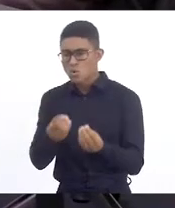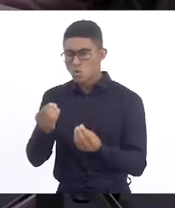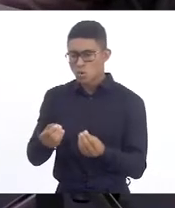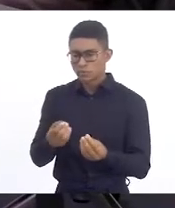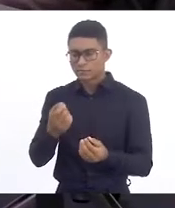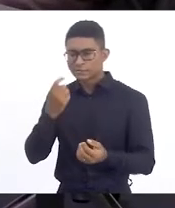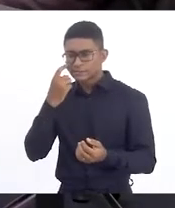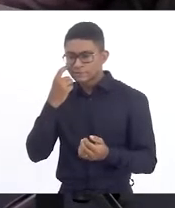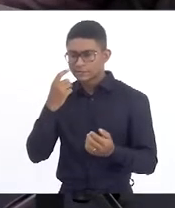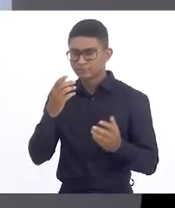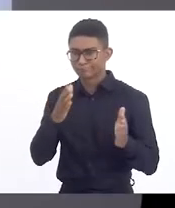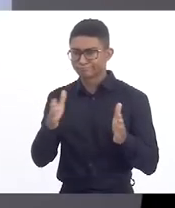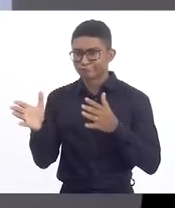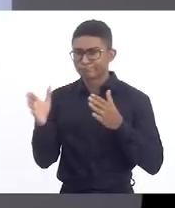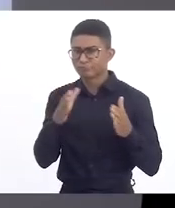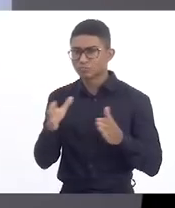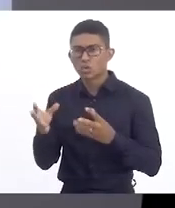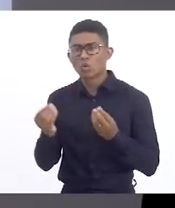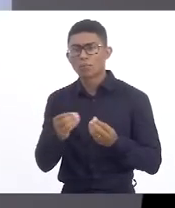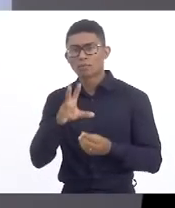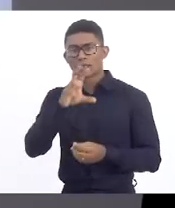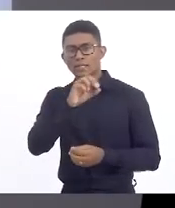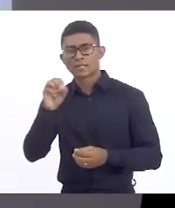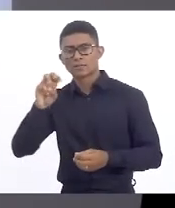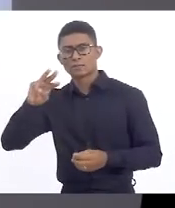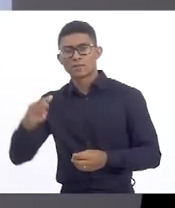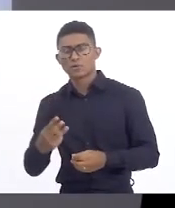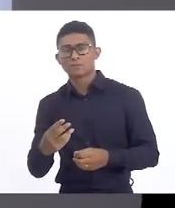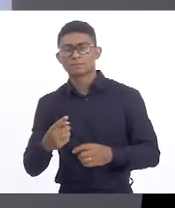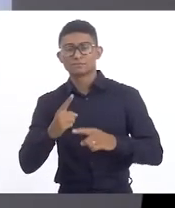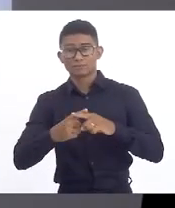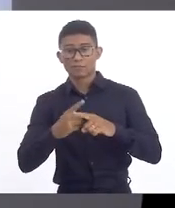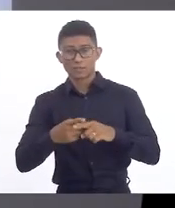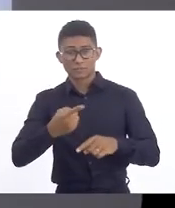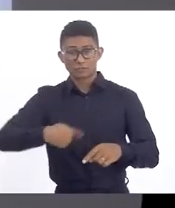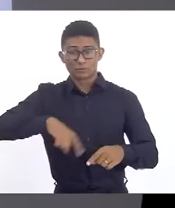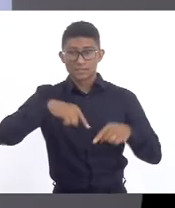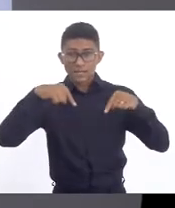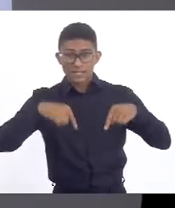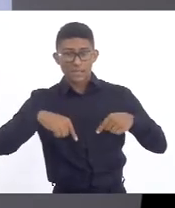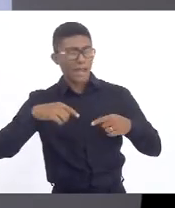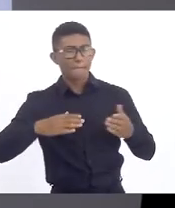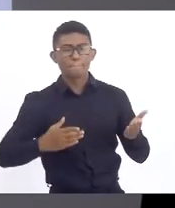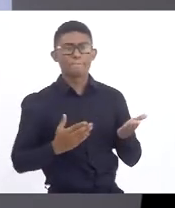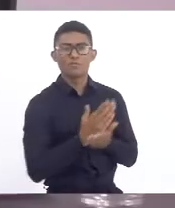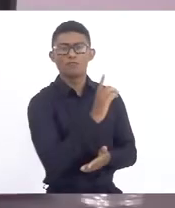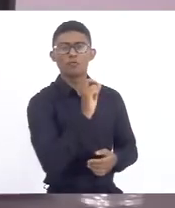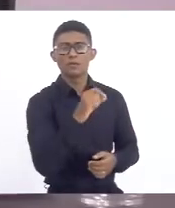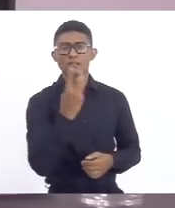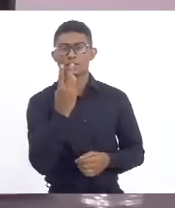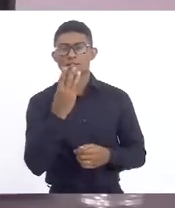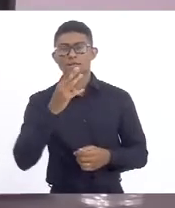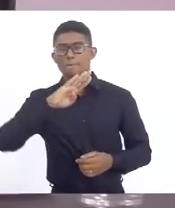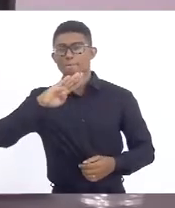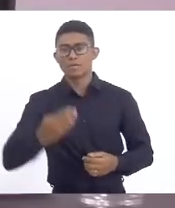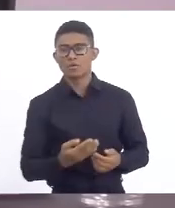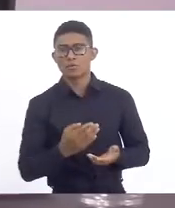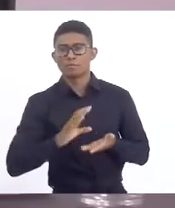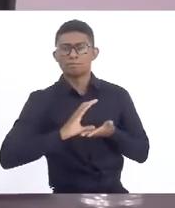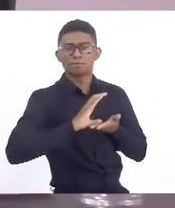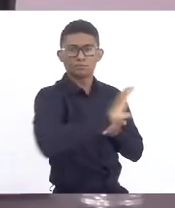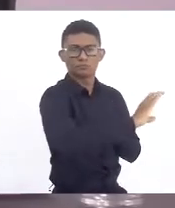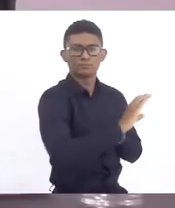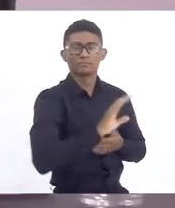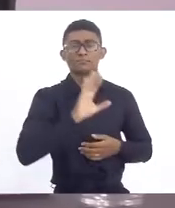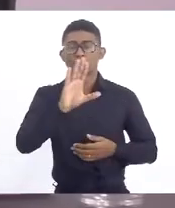milhões, de uma liberação de recursos feita por essa casa, com uma dificuldade imensa, e pouco foi utilizado efetivamente para colocar água na